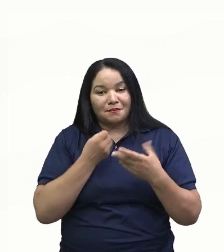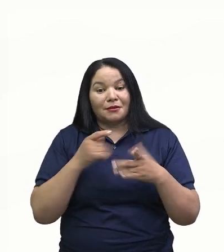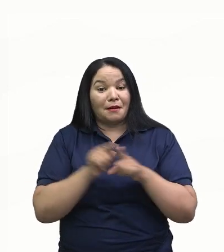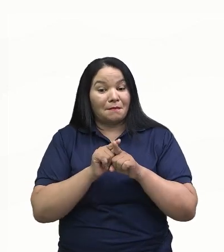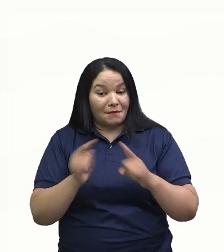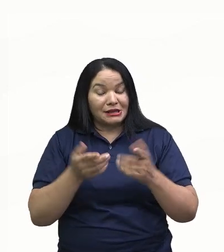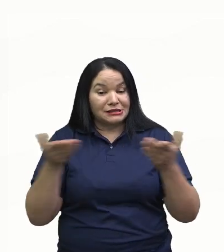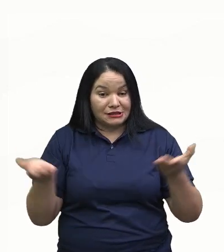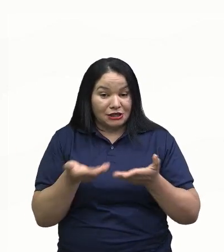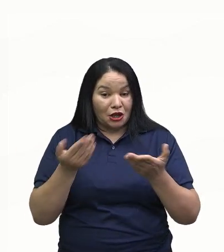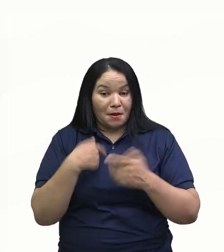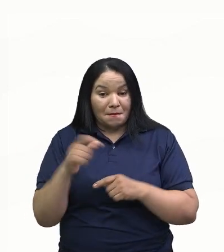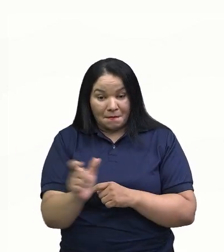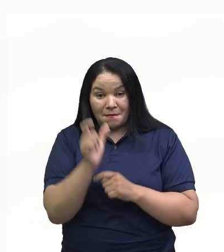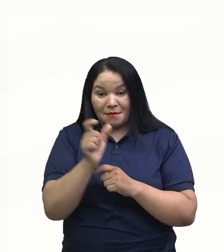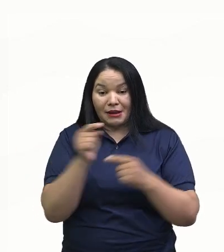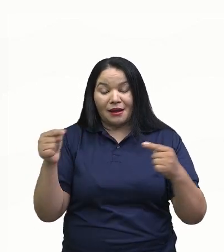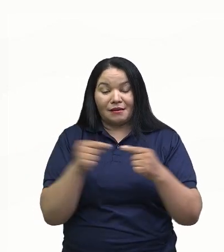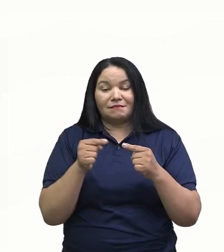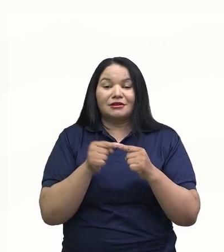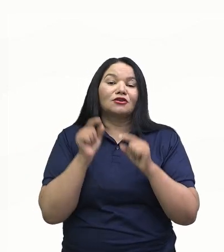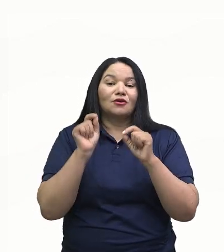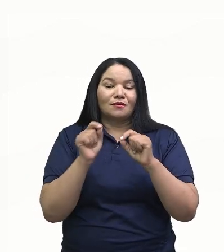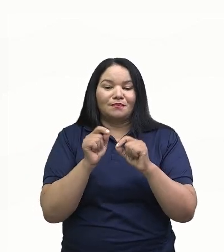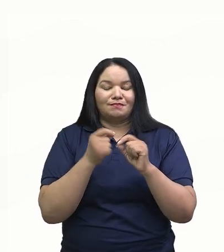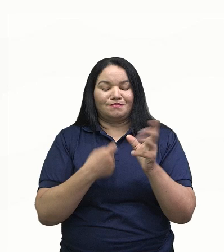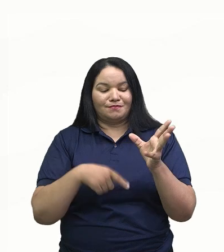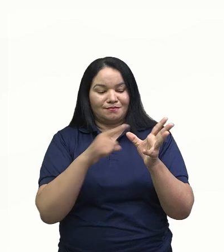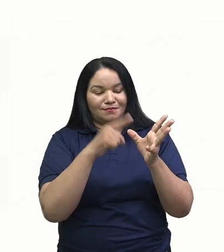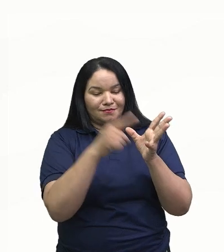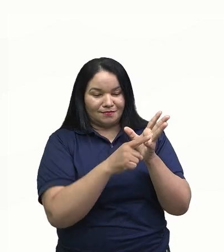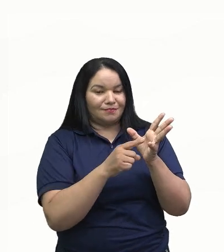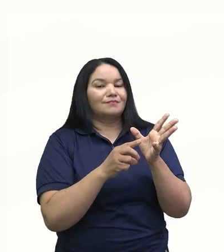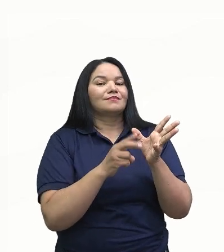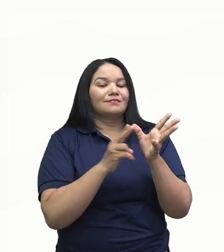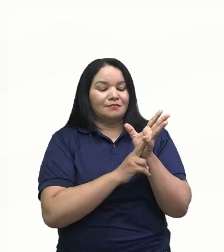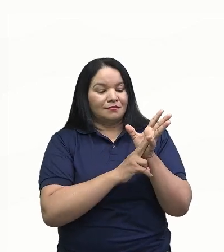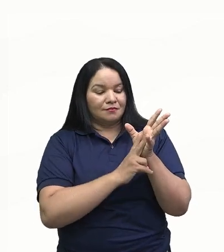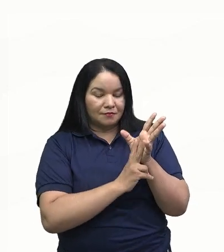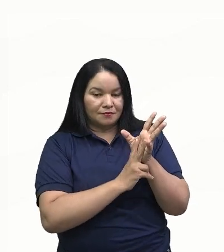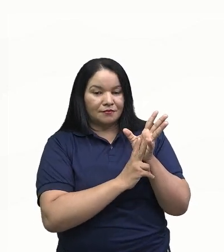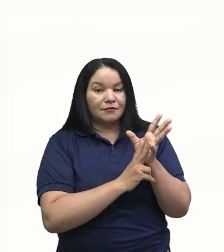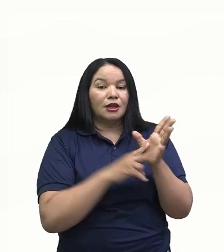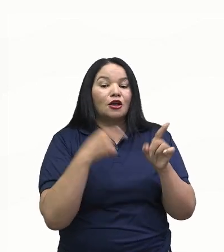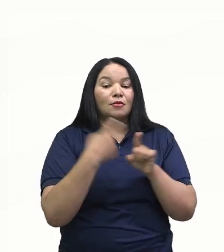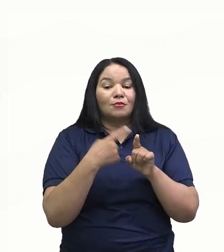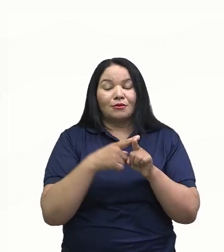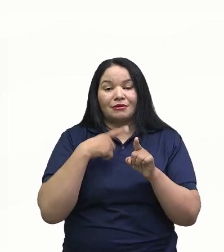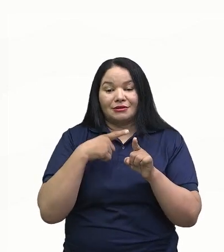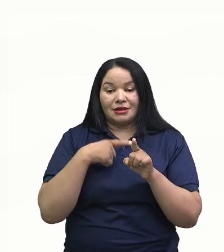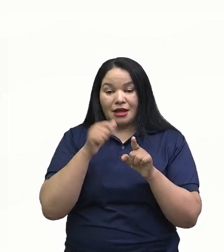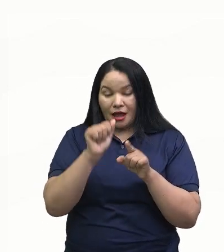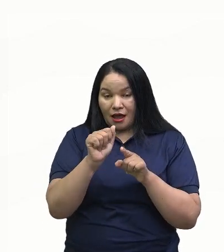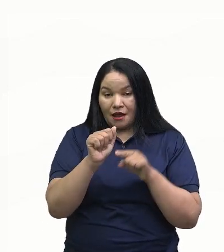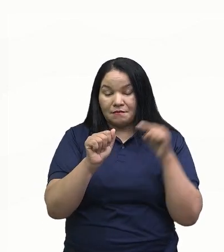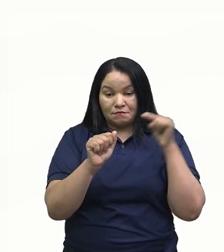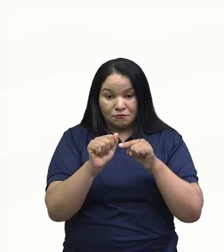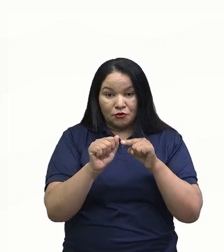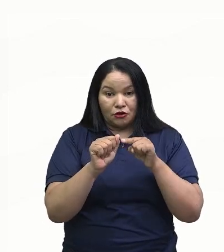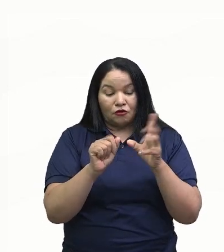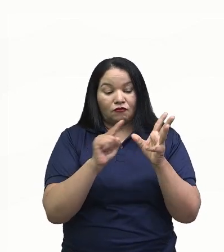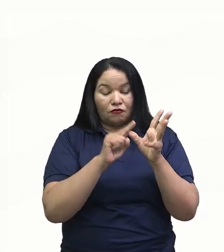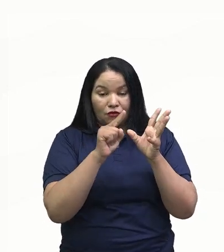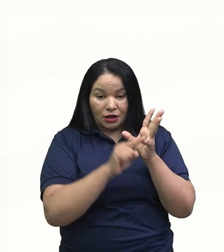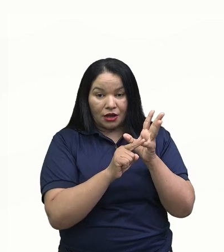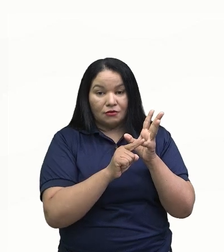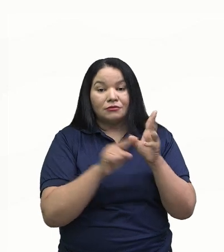essa palavra também vai acontecer um hiato, porque eu tenho o A, que é uma vogal, e o I, né,